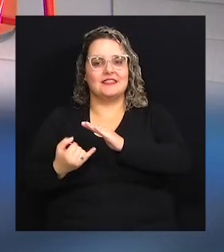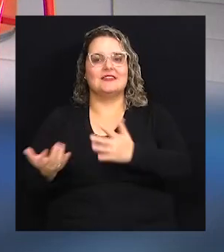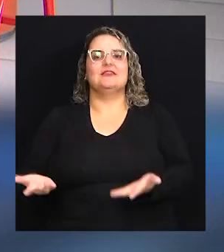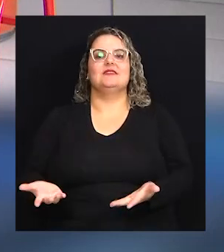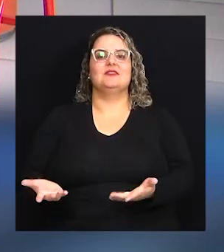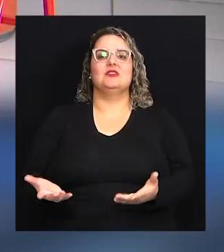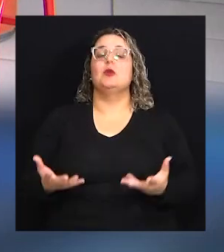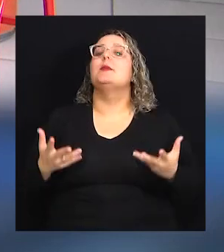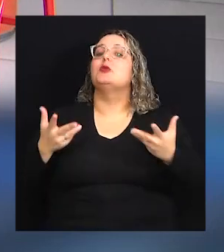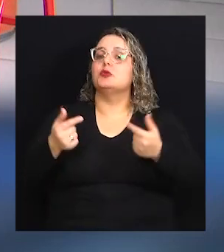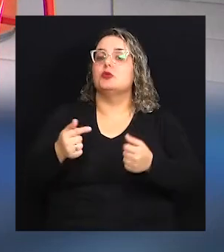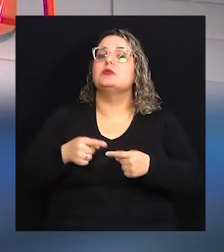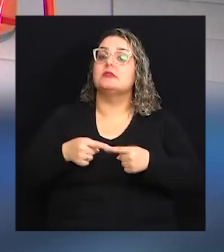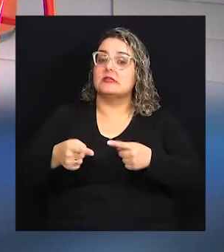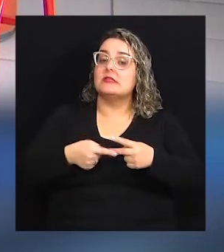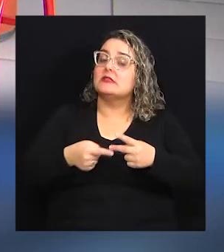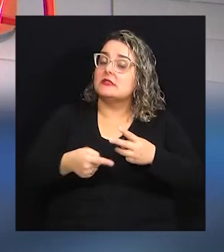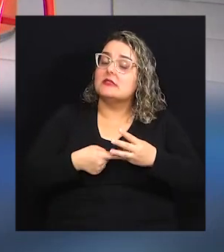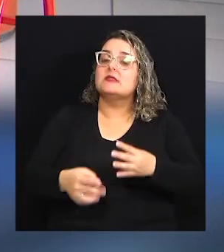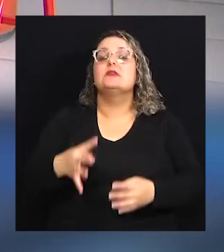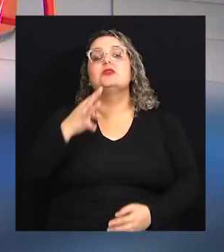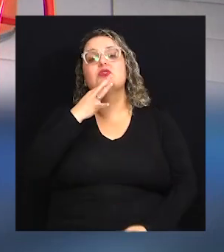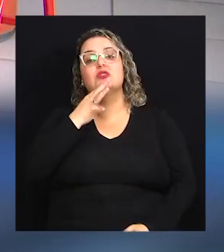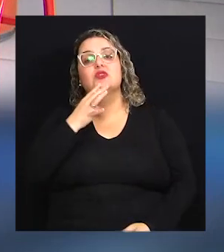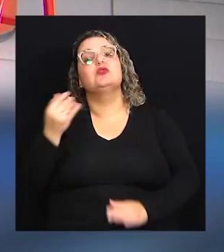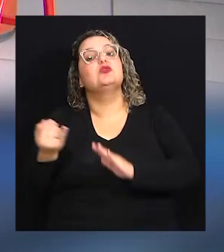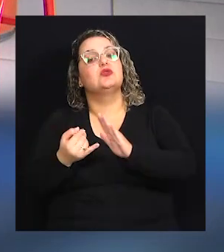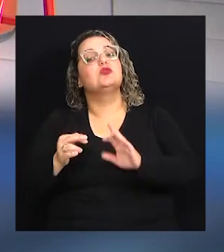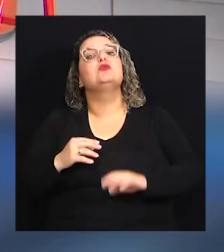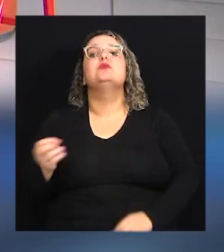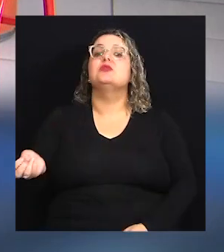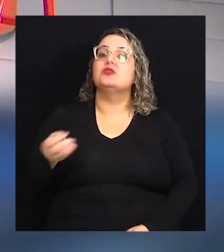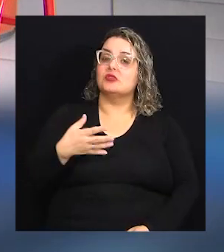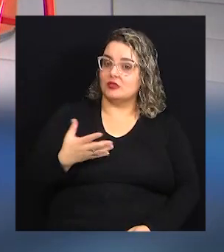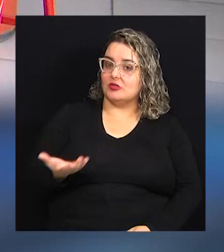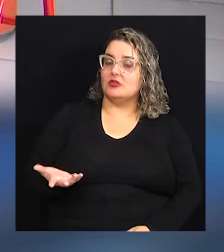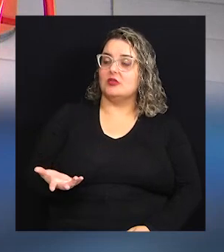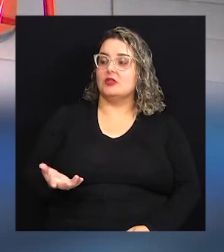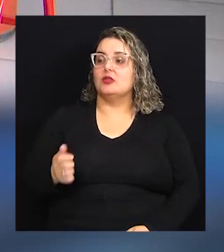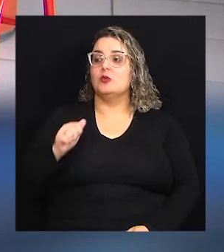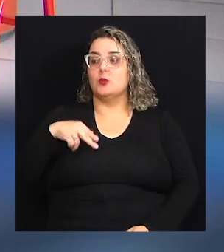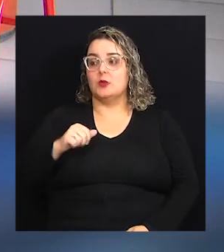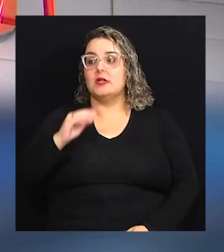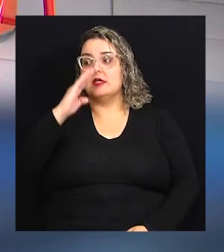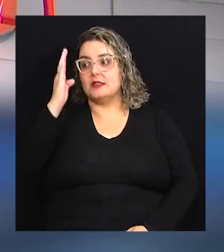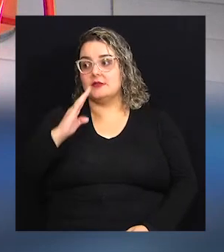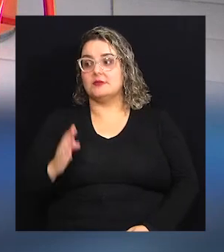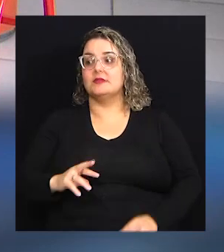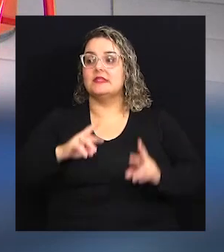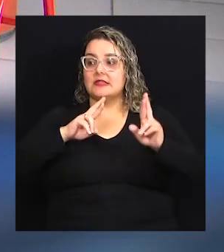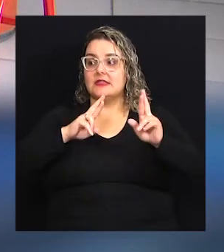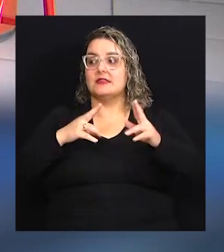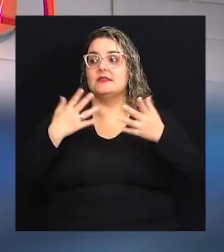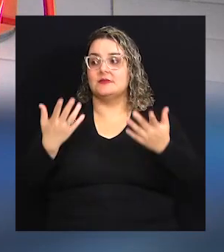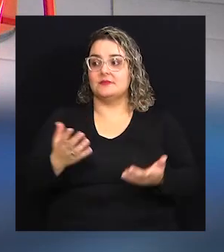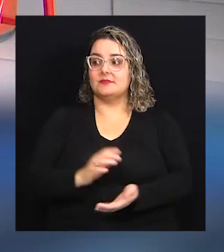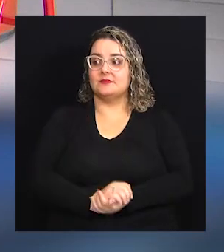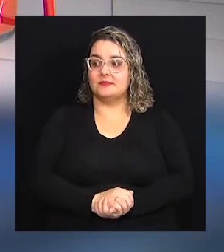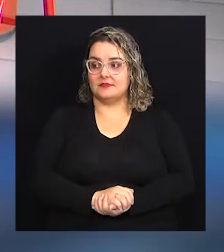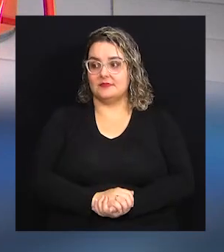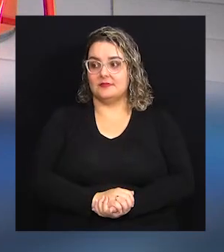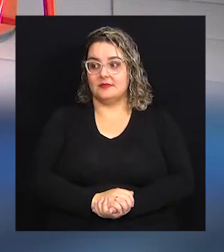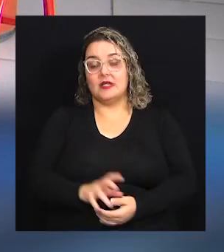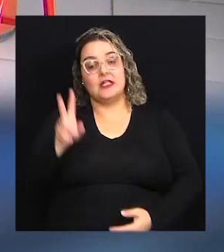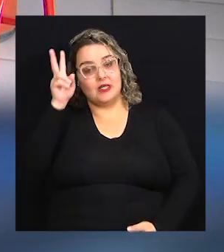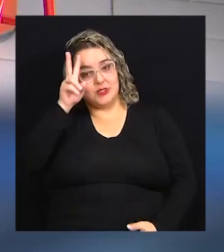essa instituição aqui, assim como todas as semanas a gente conhece uma instituição nova. Hoje a gente conheceu o Ana Brasil. Eu